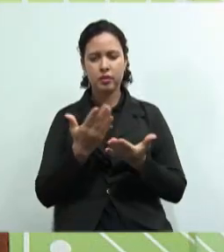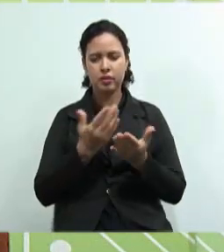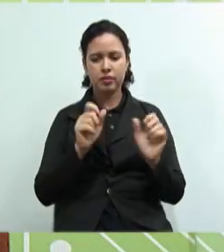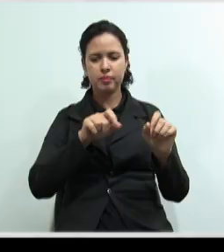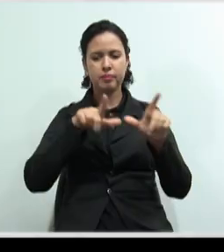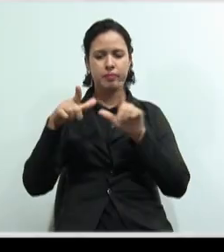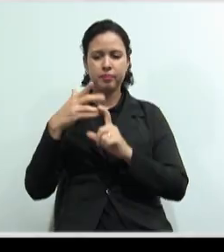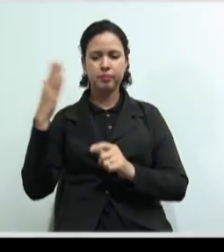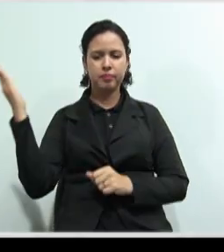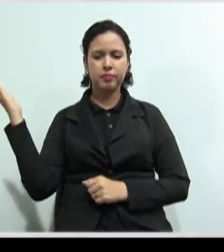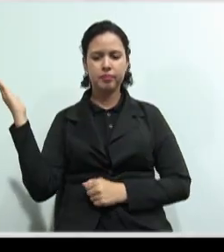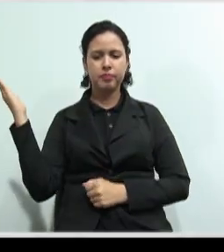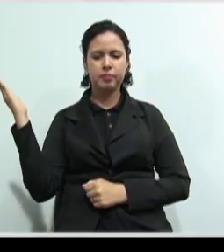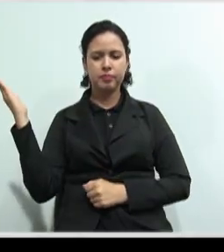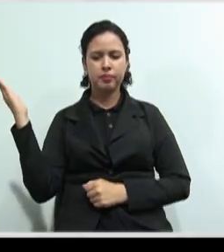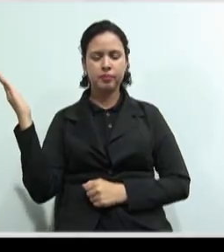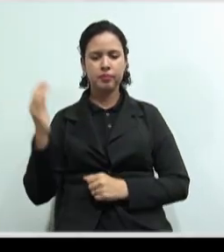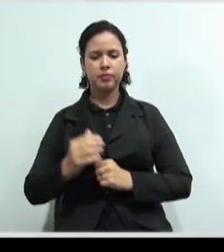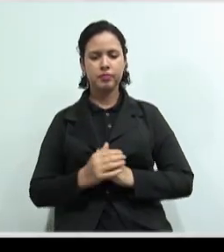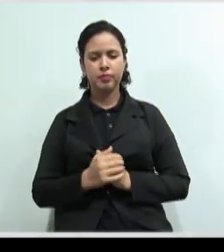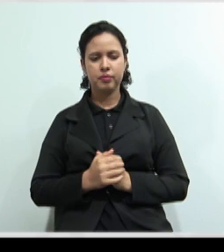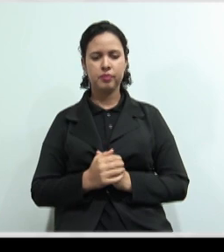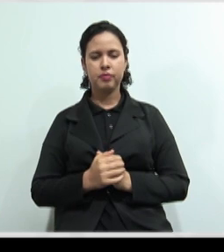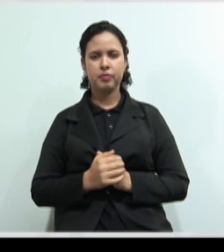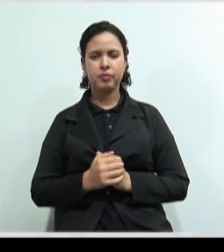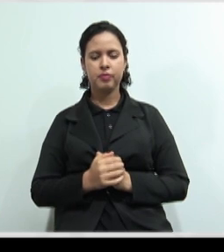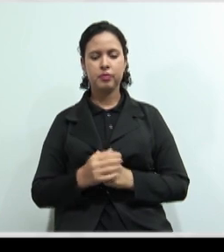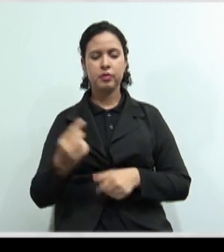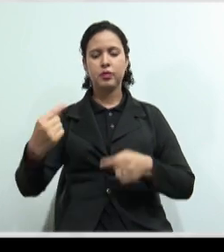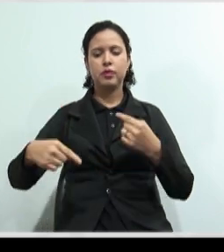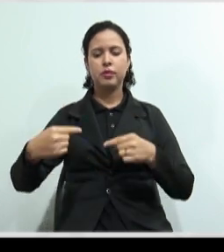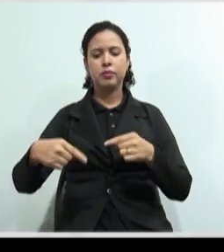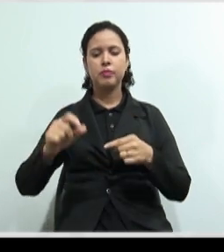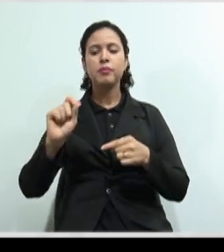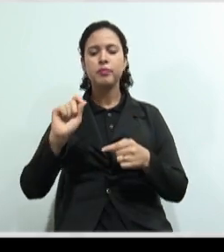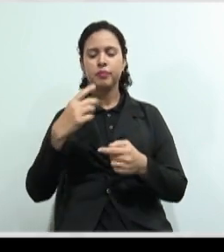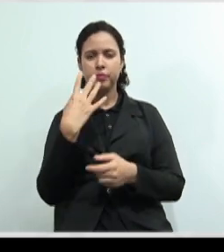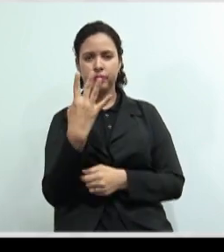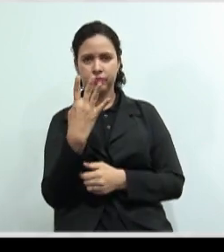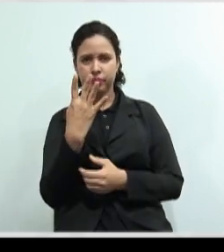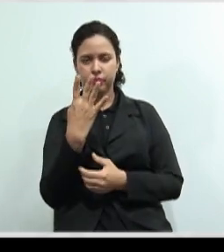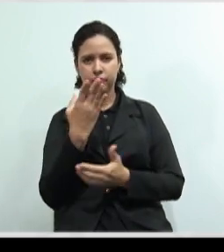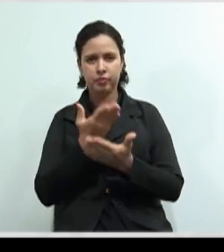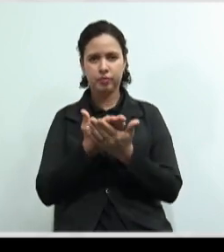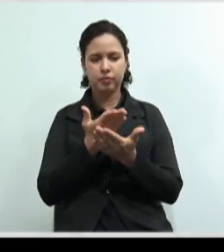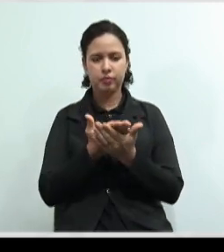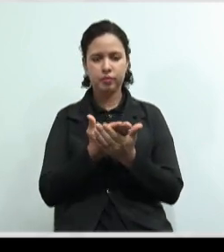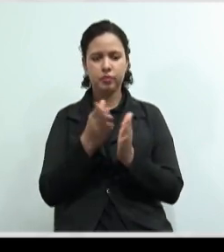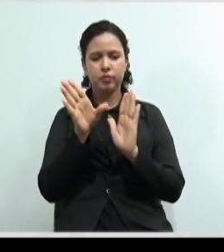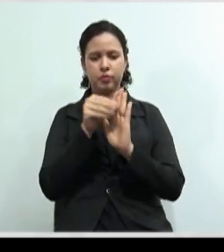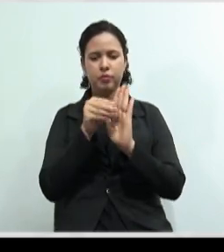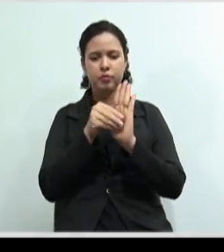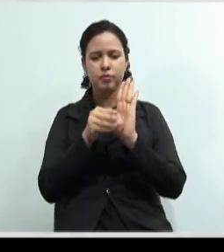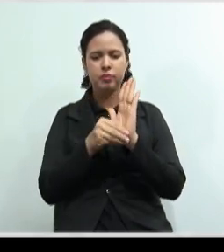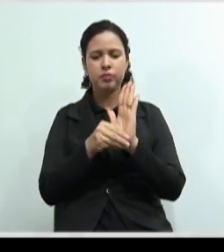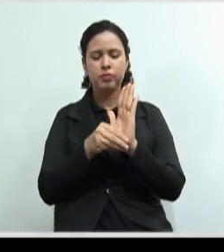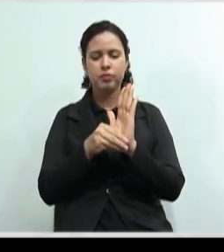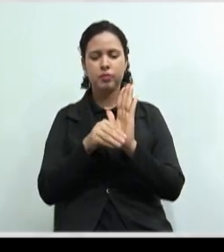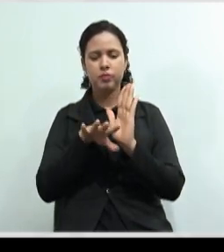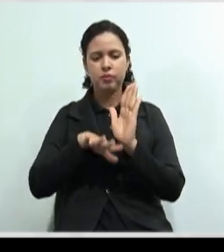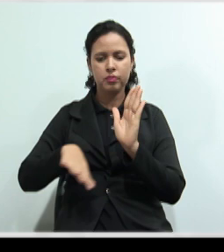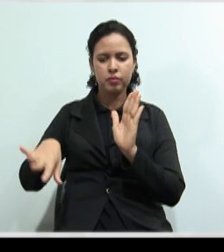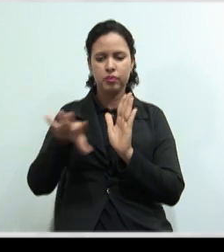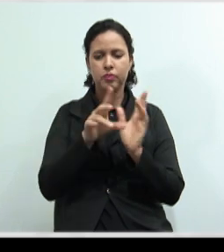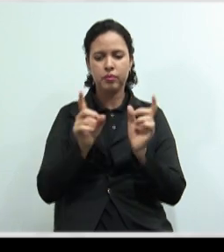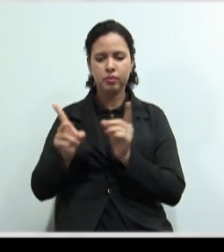slide, a gente vê que nós estamos aqui discutindo nessa quarta aula o conteúdo de comércio justo e